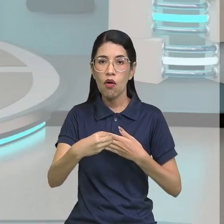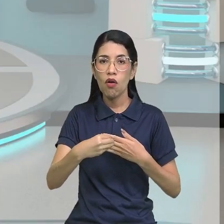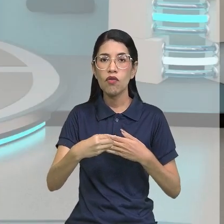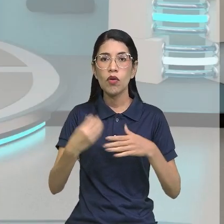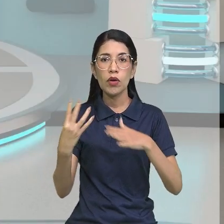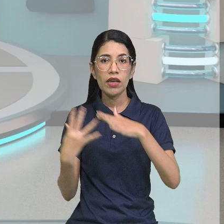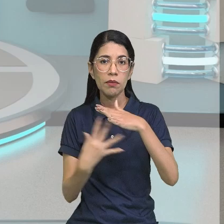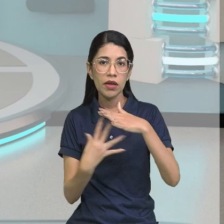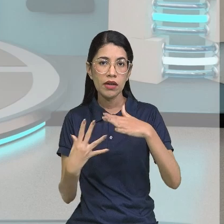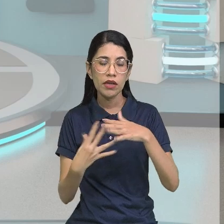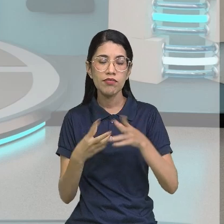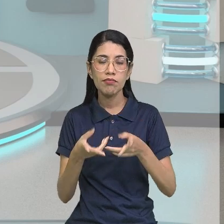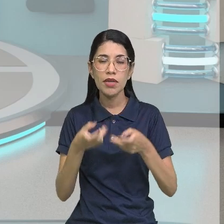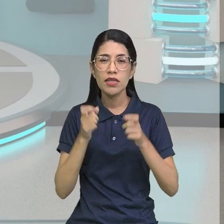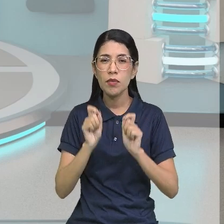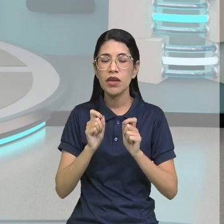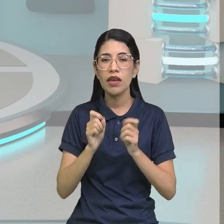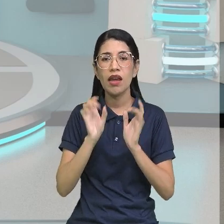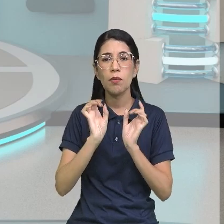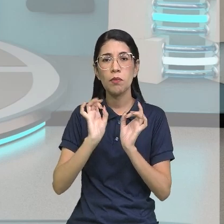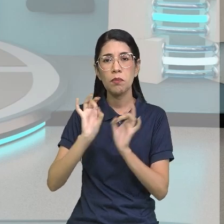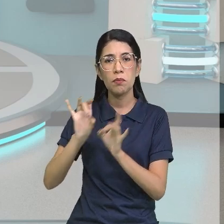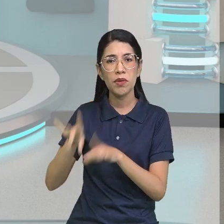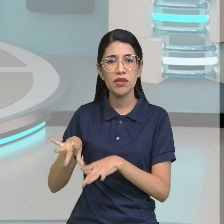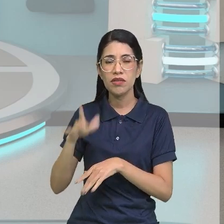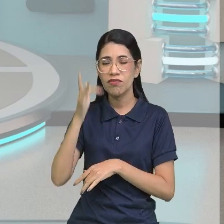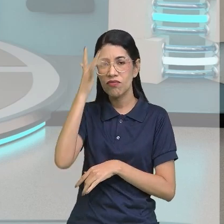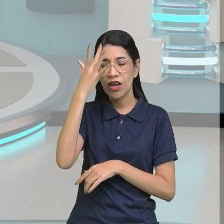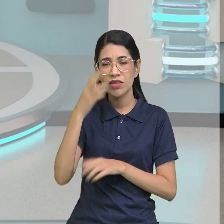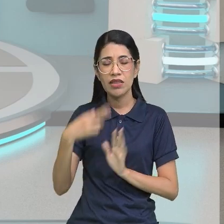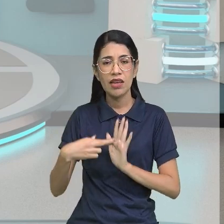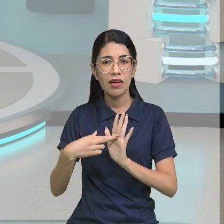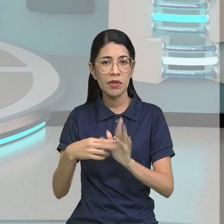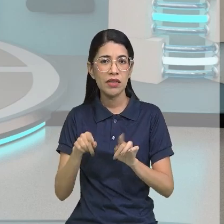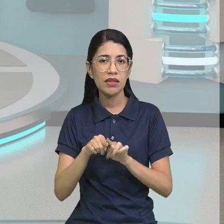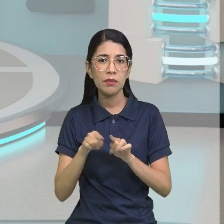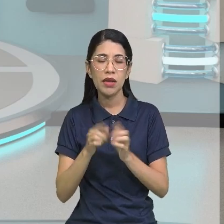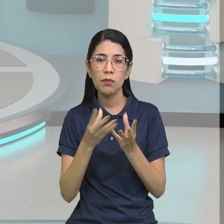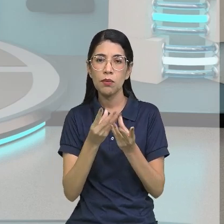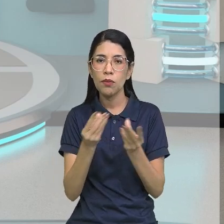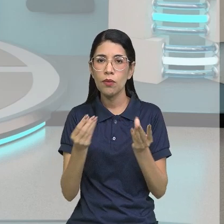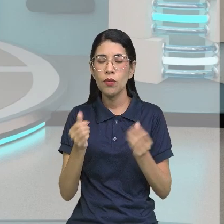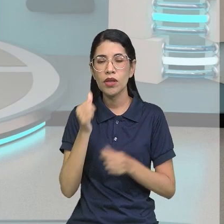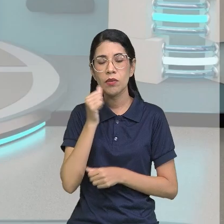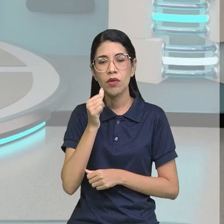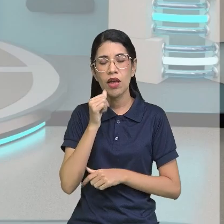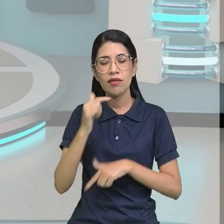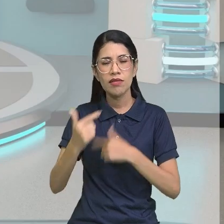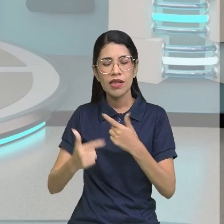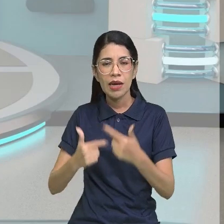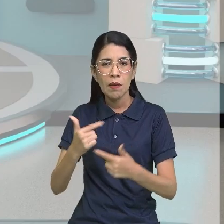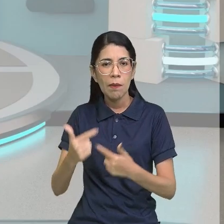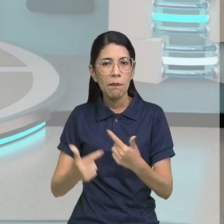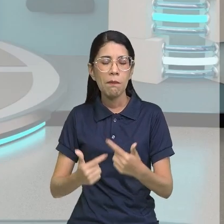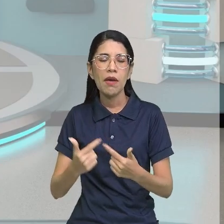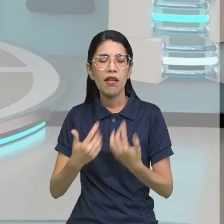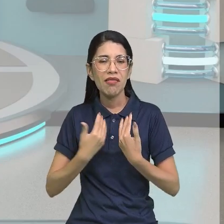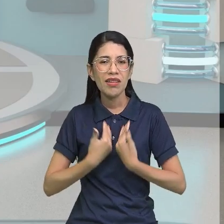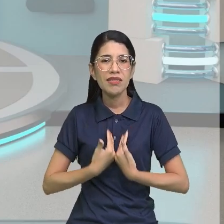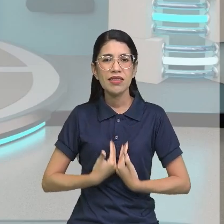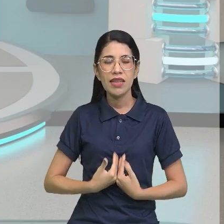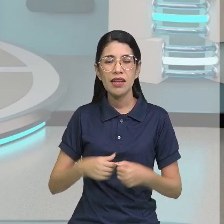percebam quanto ela é descartável. E percebam que ela representa tantas outras moças também, que trabalham de forma incansável, que